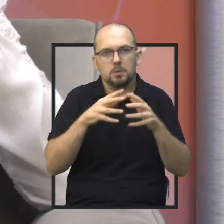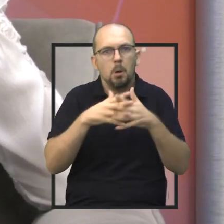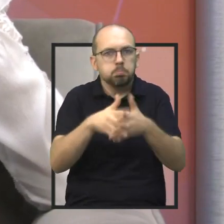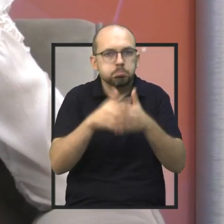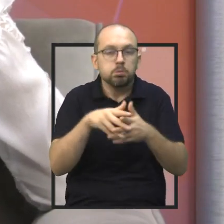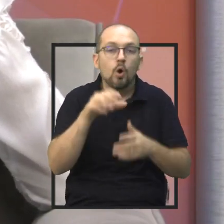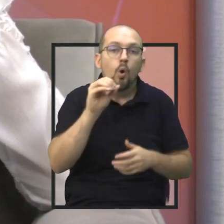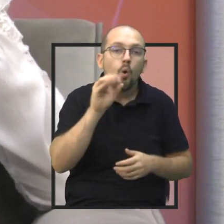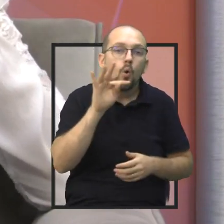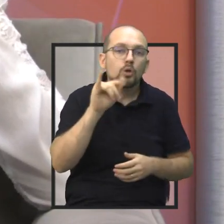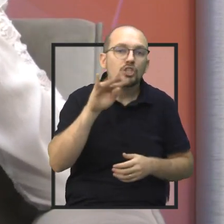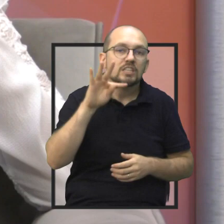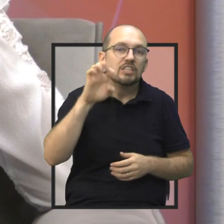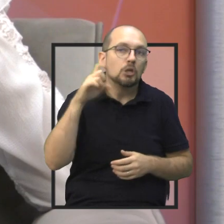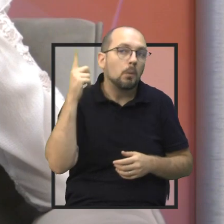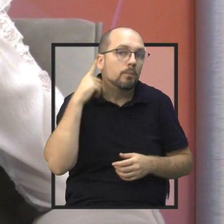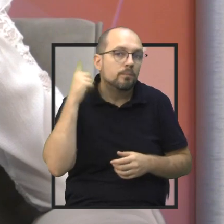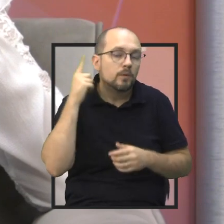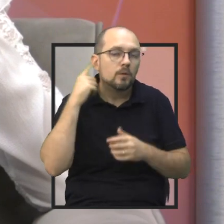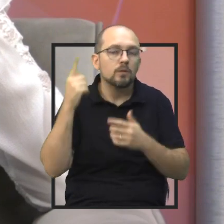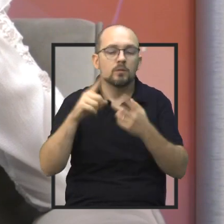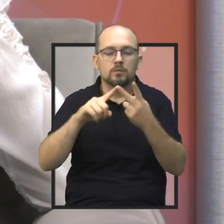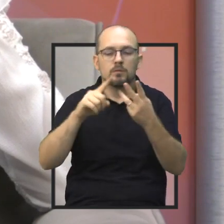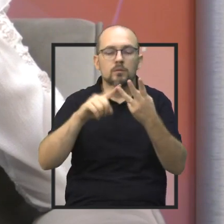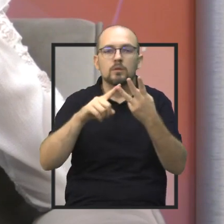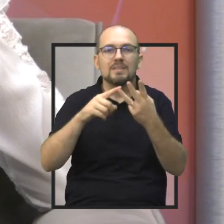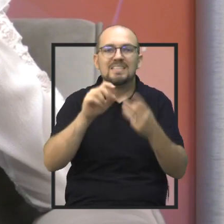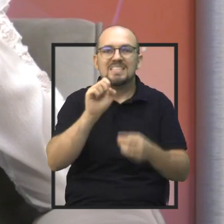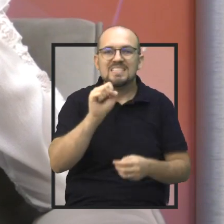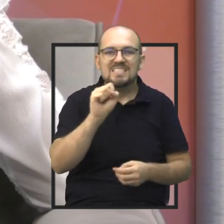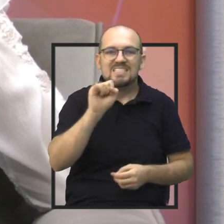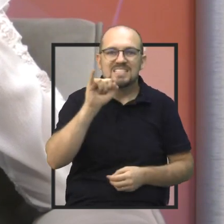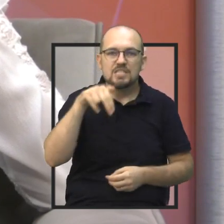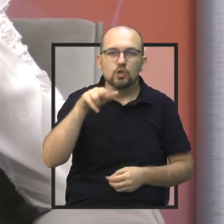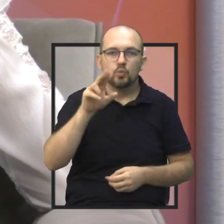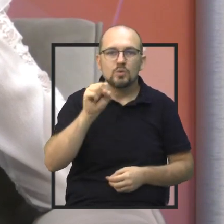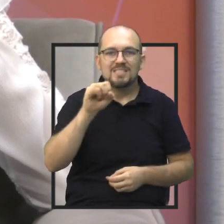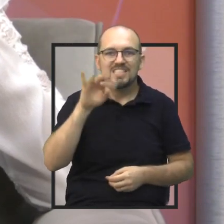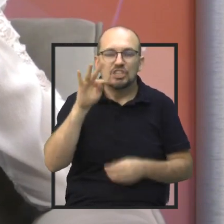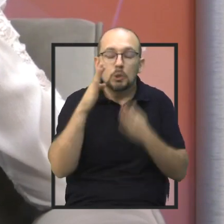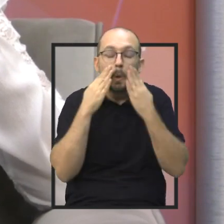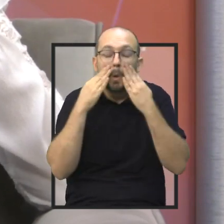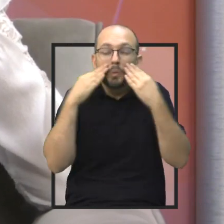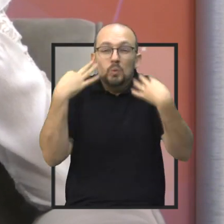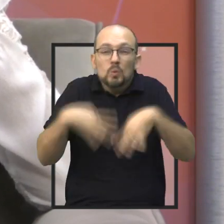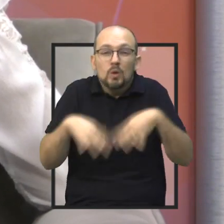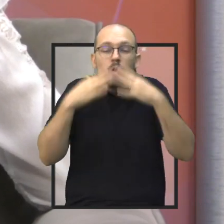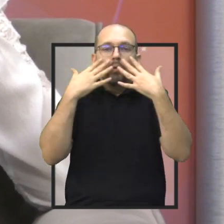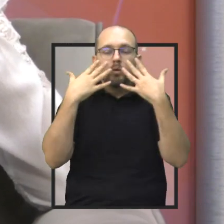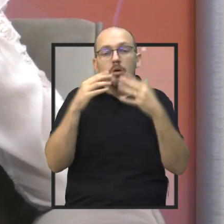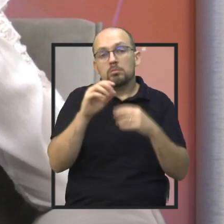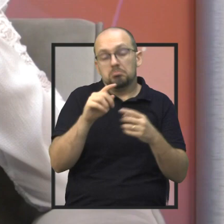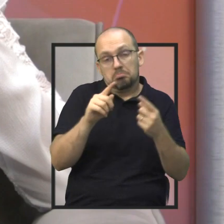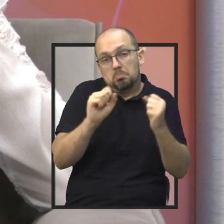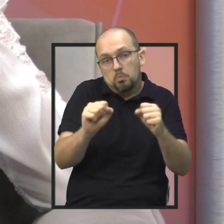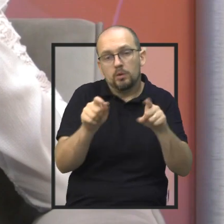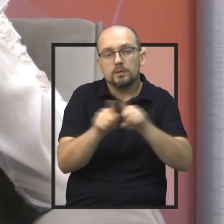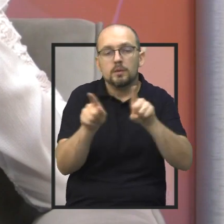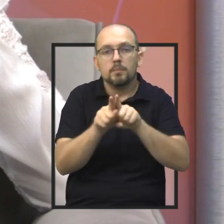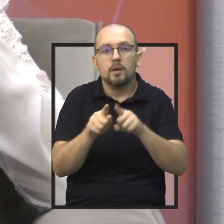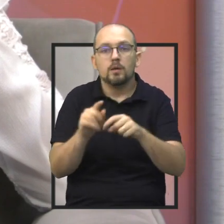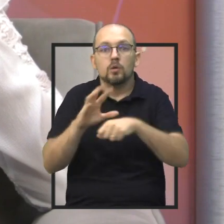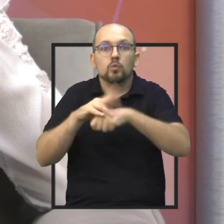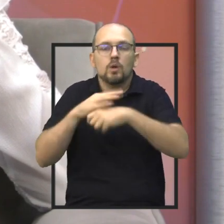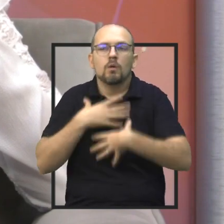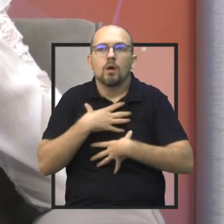uma otite, por uma sinusite. Mas a gente tem também uma descompensação de uma doença pulmonar